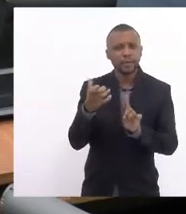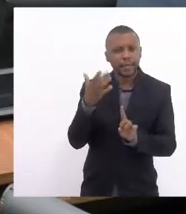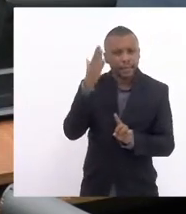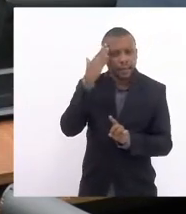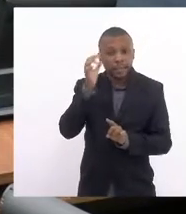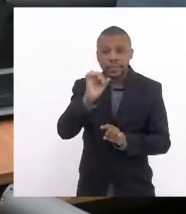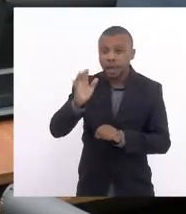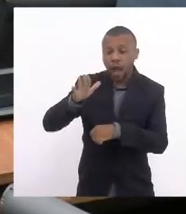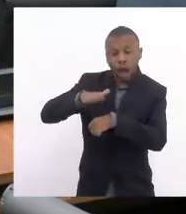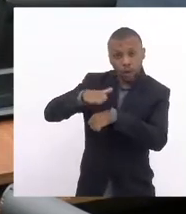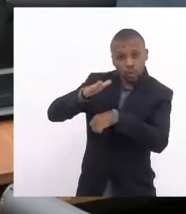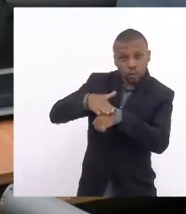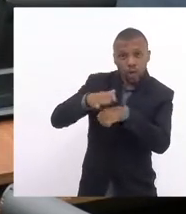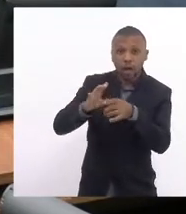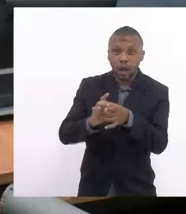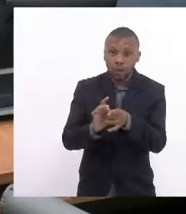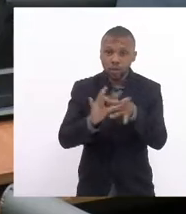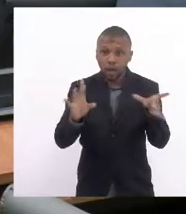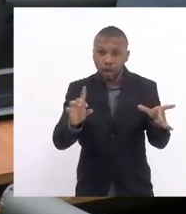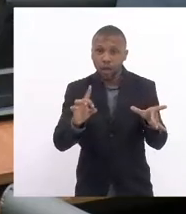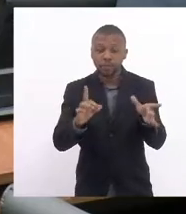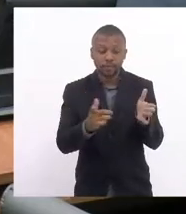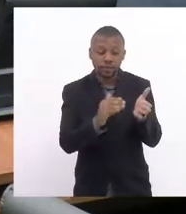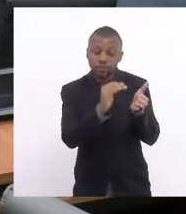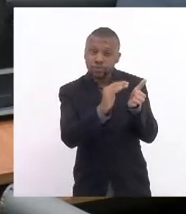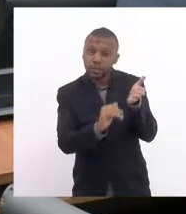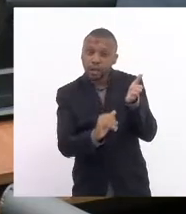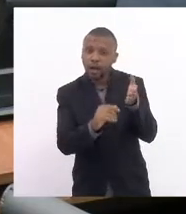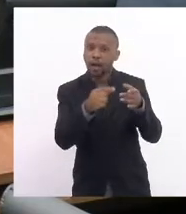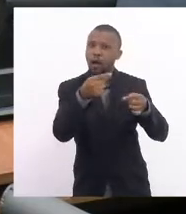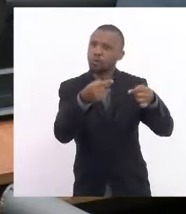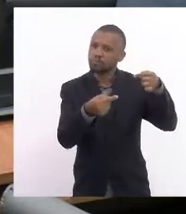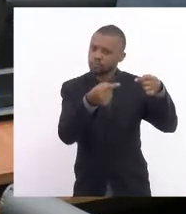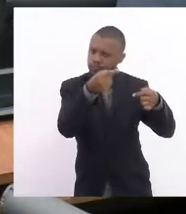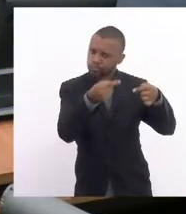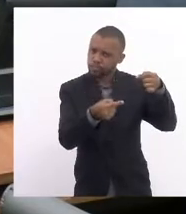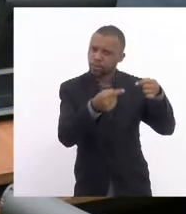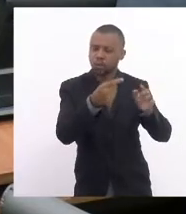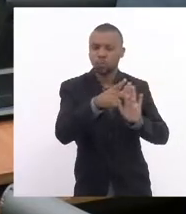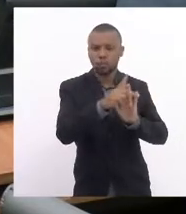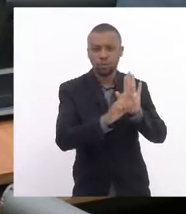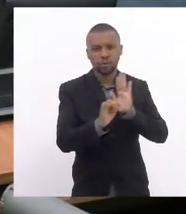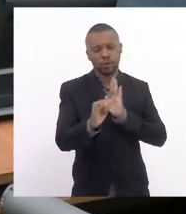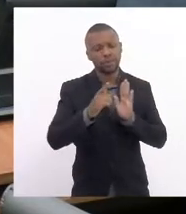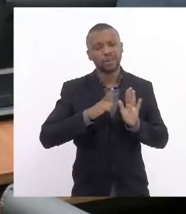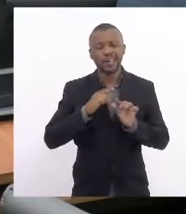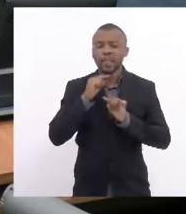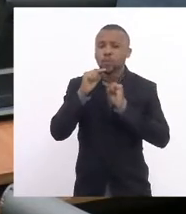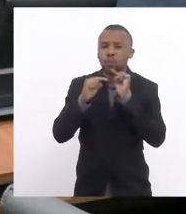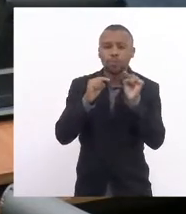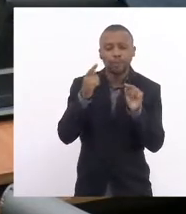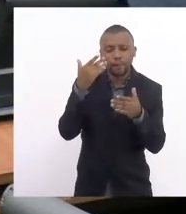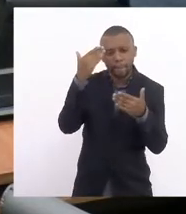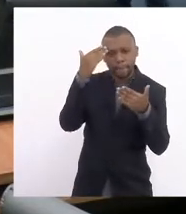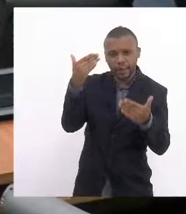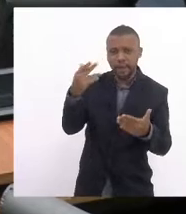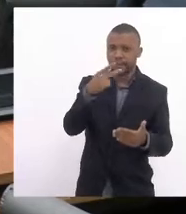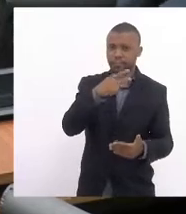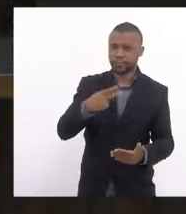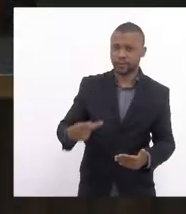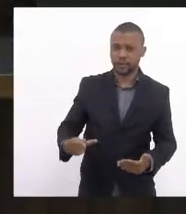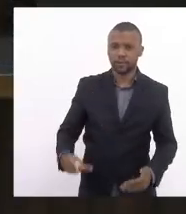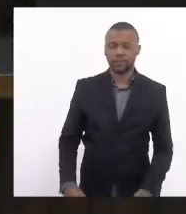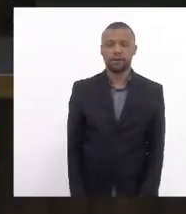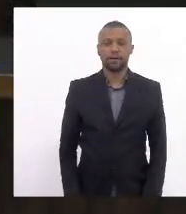autora autorizou a retirada de pauta do projeto. Fiquei com essa dúvida. Obrigada, presidente.